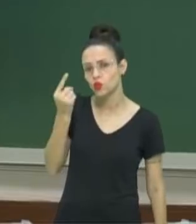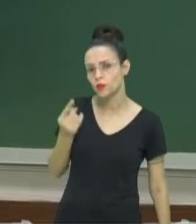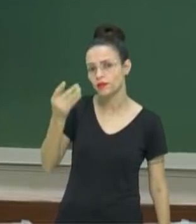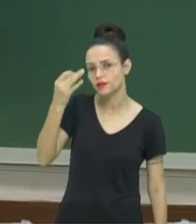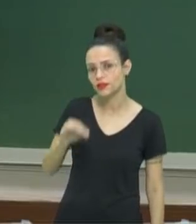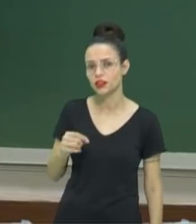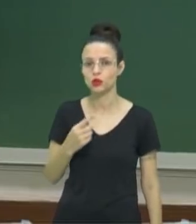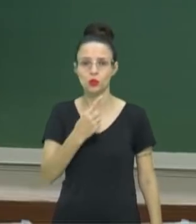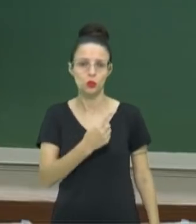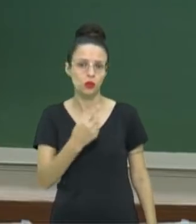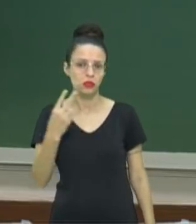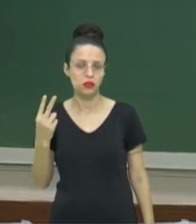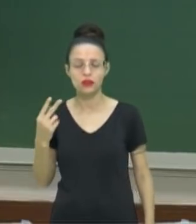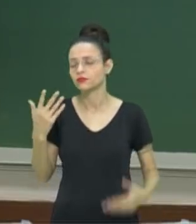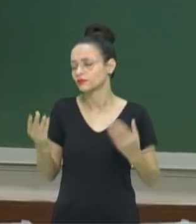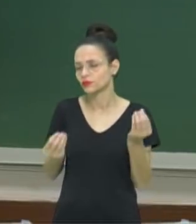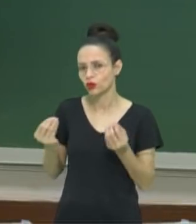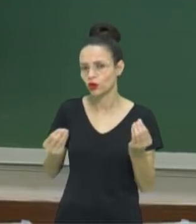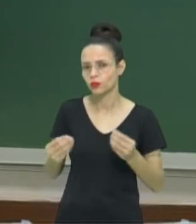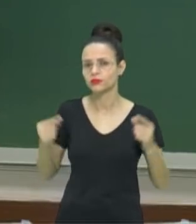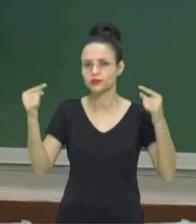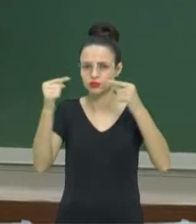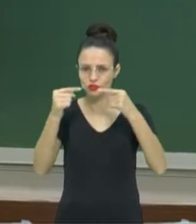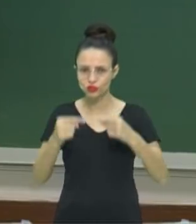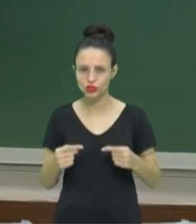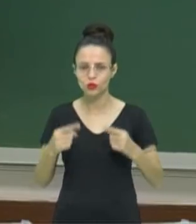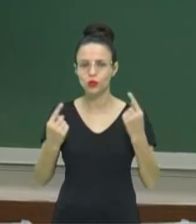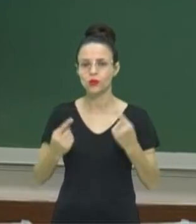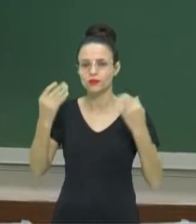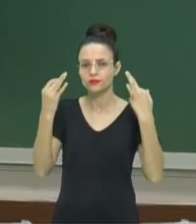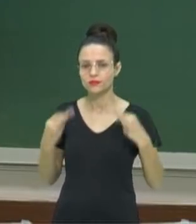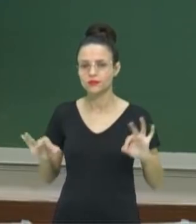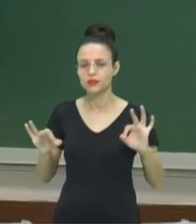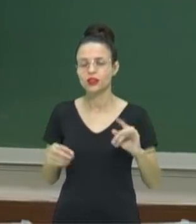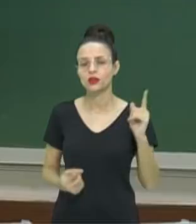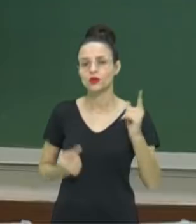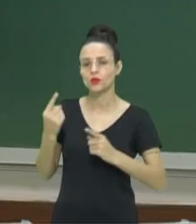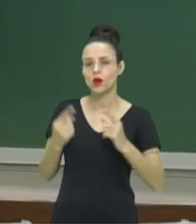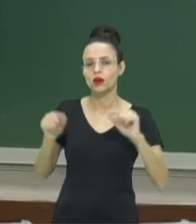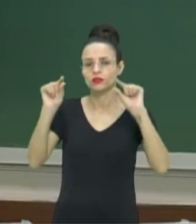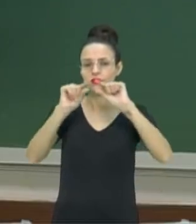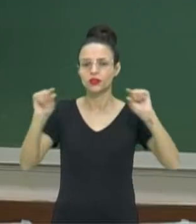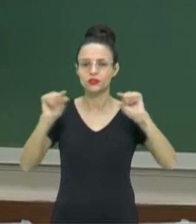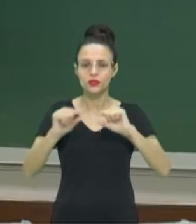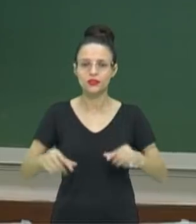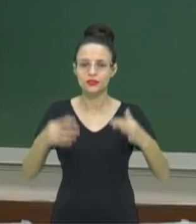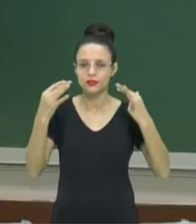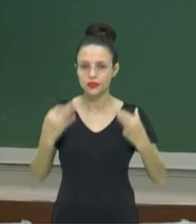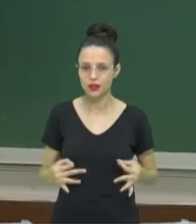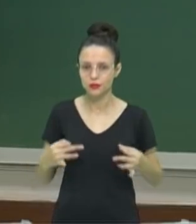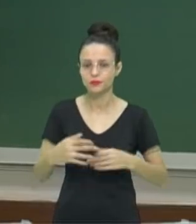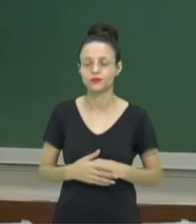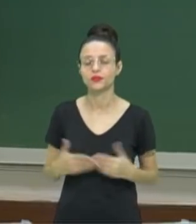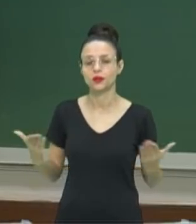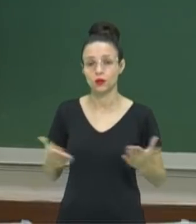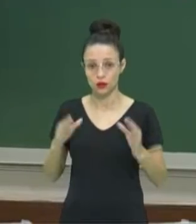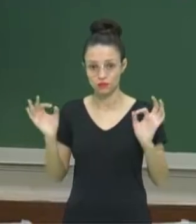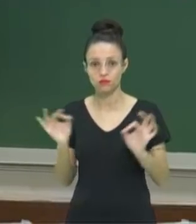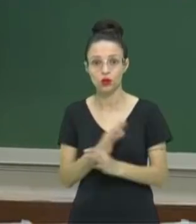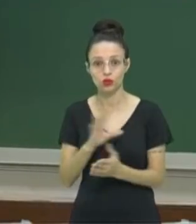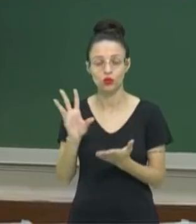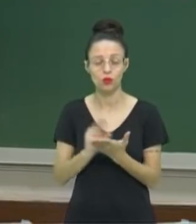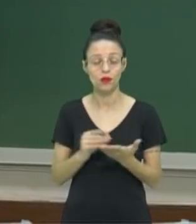uma, a 1 e a 3? Então, de acordo com as alternativas que estão ali, quais das afirmações estão corretas? Então, agora, vocês copiaram